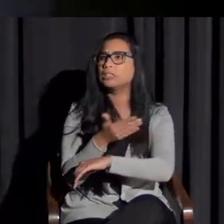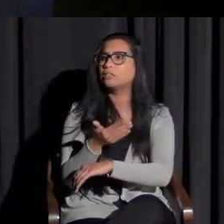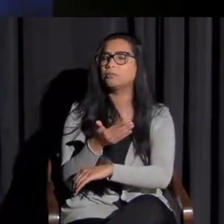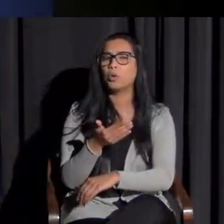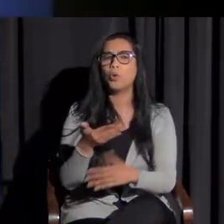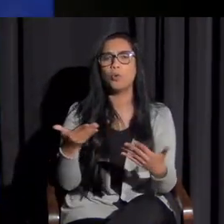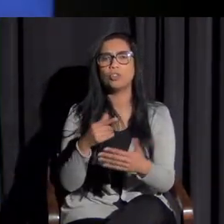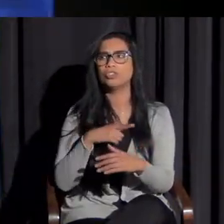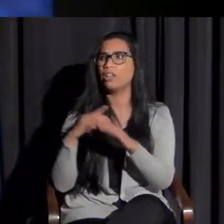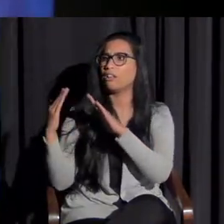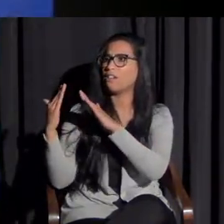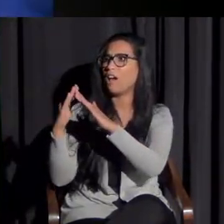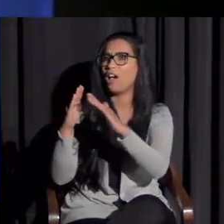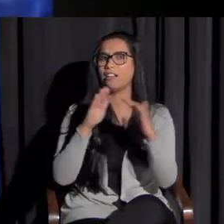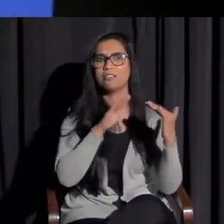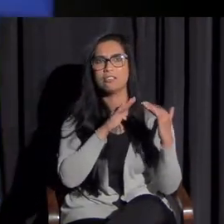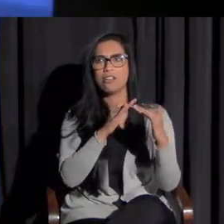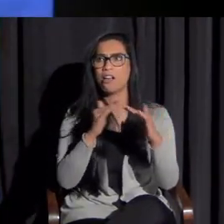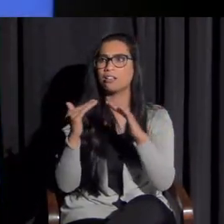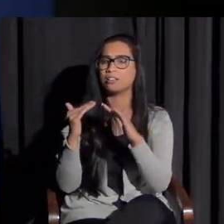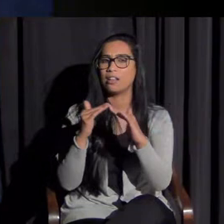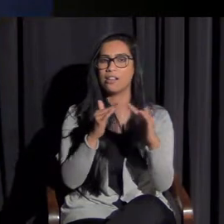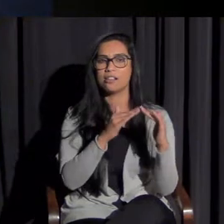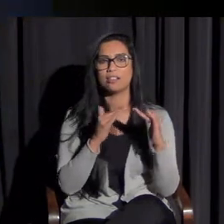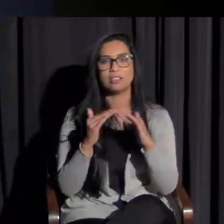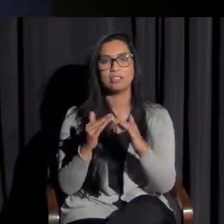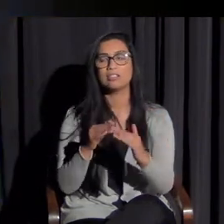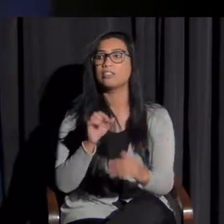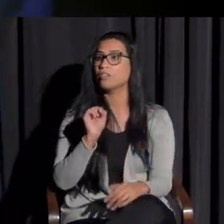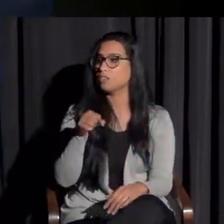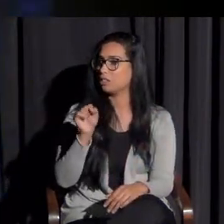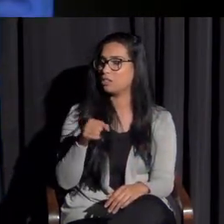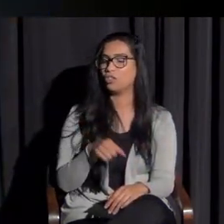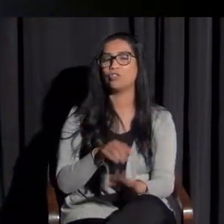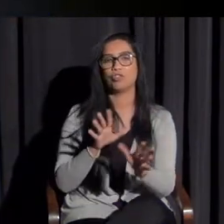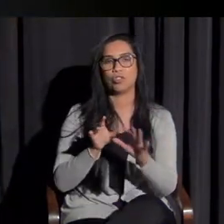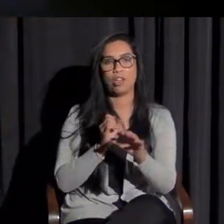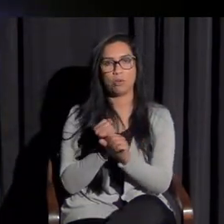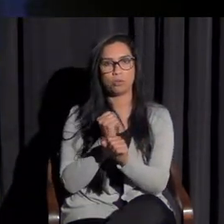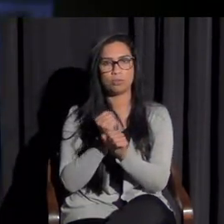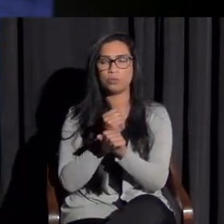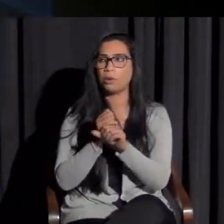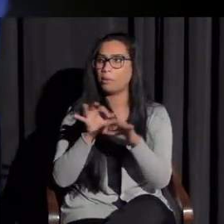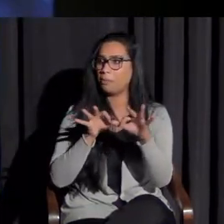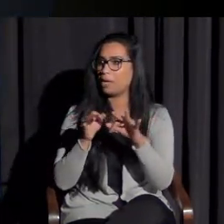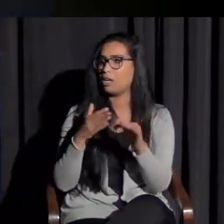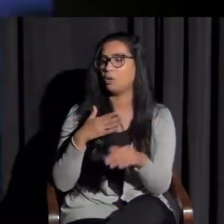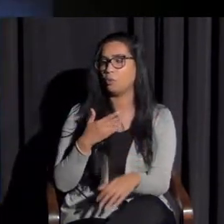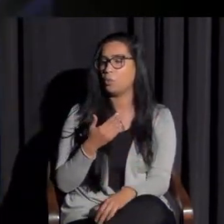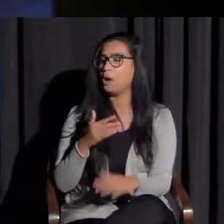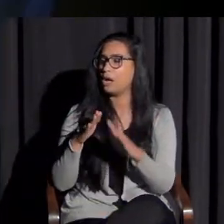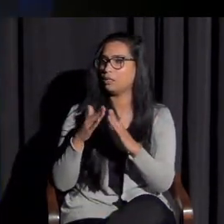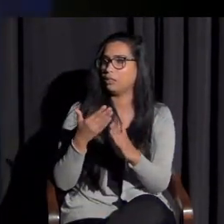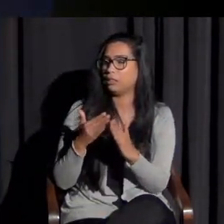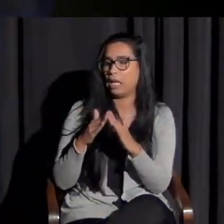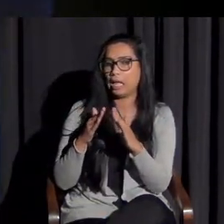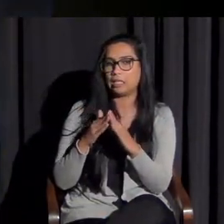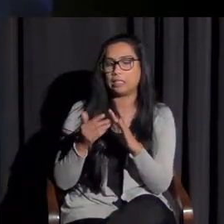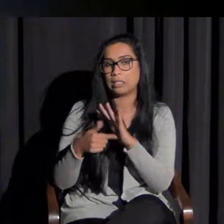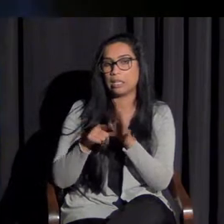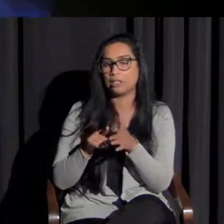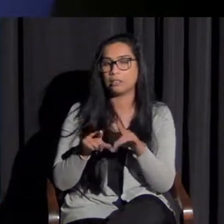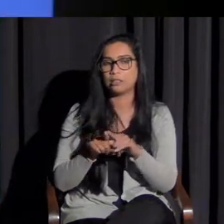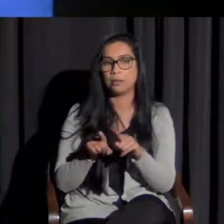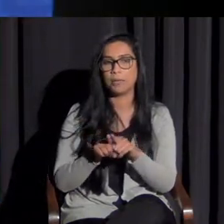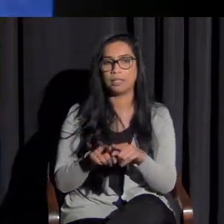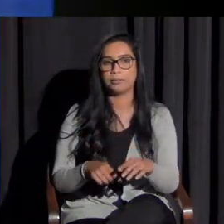O que vocês estão achando disso? A minha já tá montada e a dela. Já tá montada? Eu já mora já. Mas de tijolo? É. Ó, só. E onde vocês moravam antes? Era de tijolo?